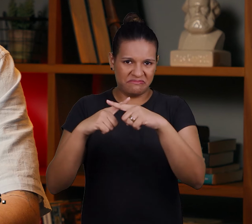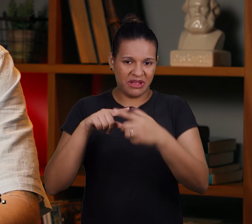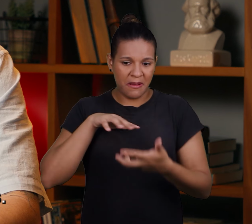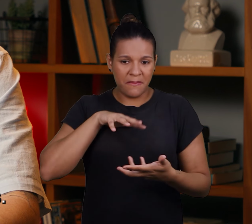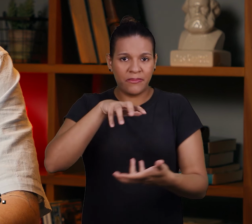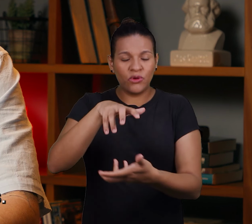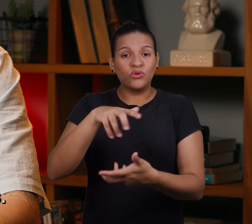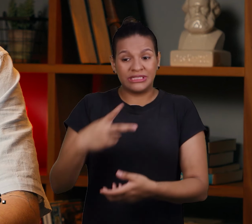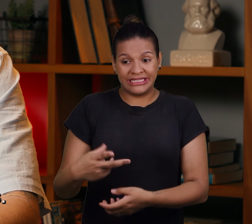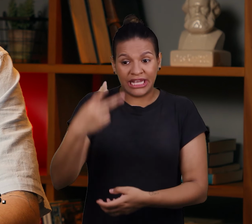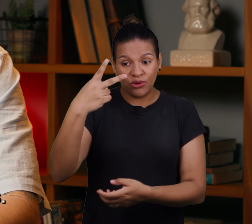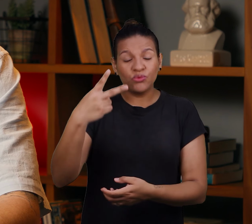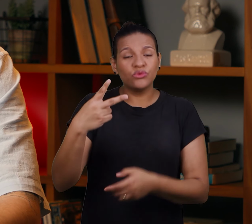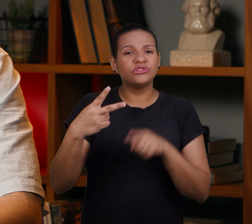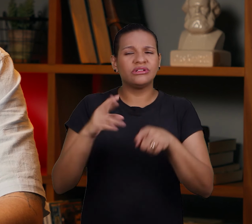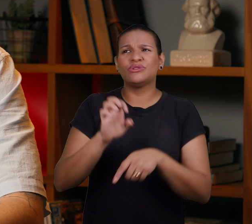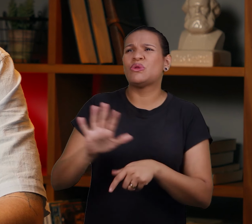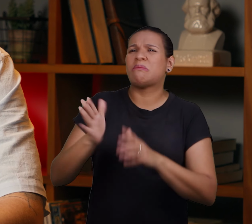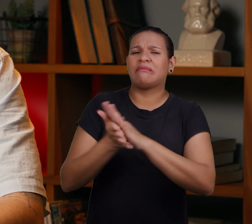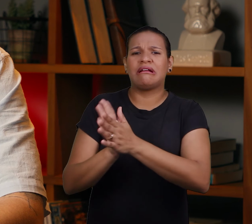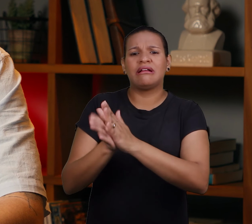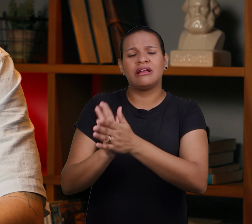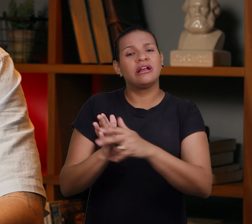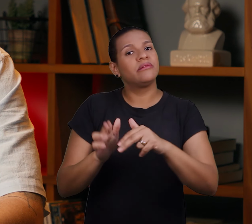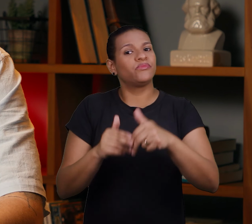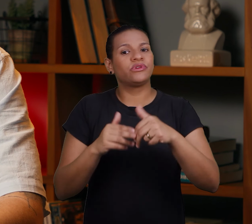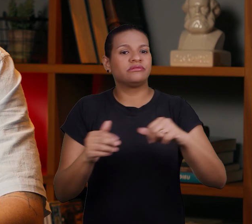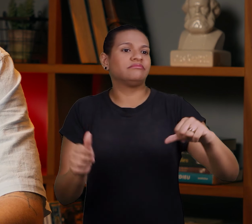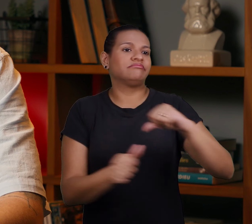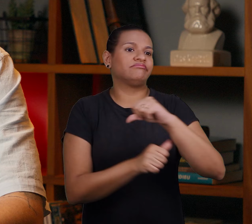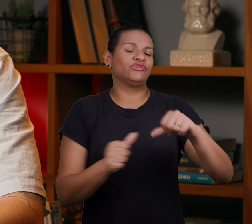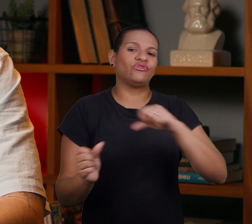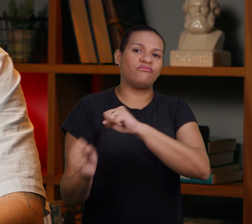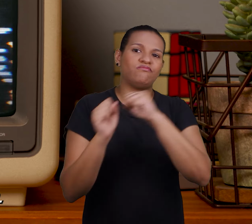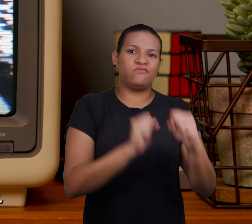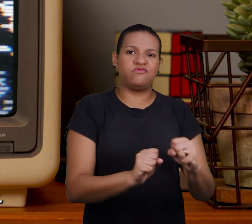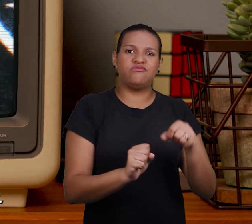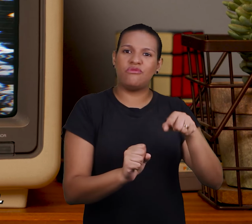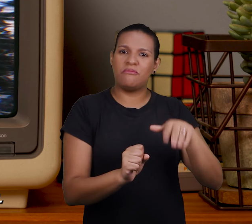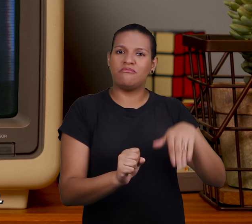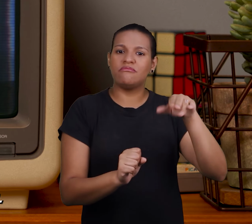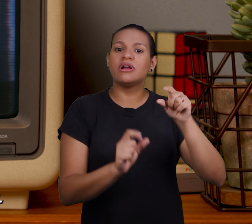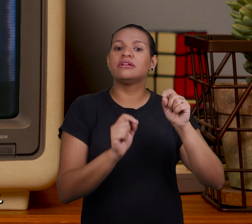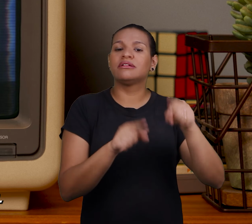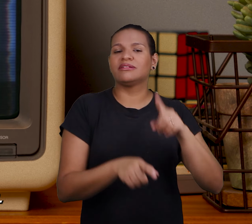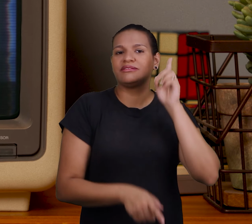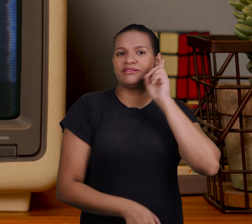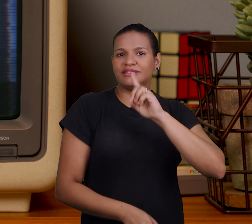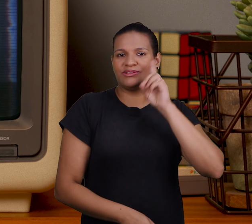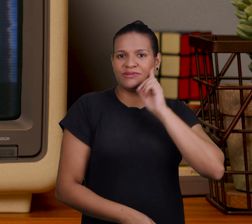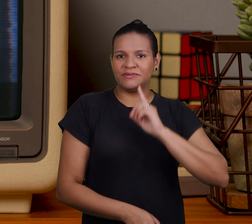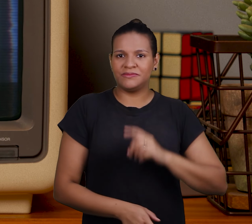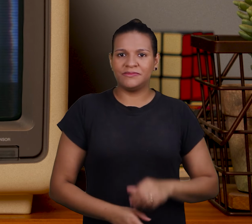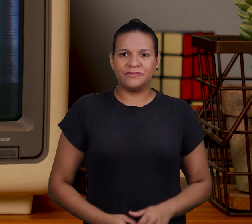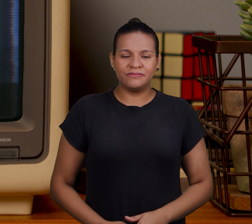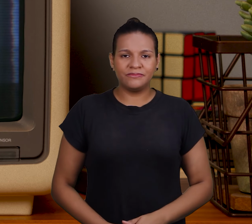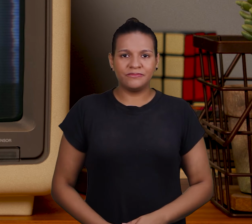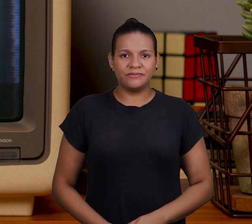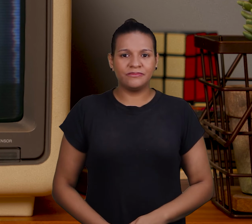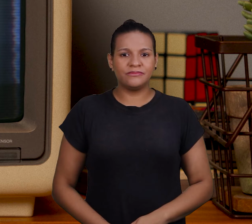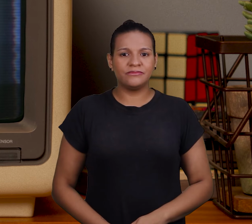a Europa estava em frangalhos. Então, a tocha foi passada para a nova potência mundial, os Estados Unidos da América. America is